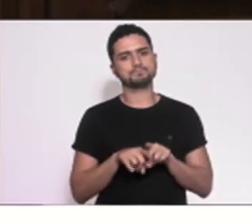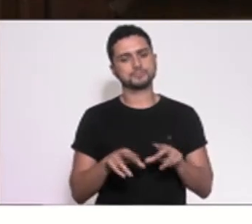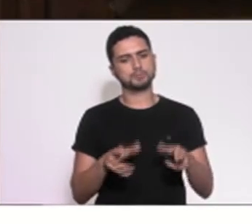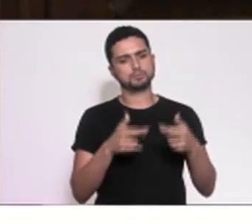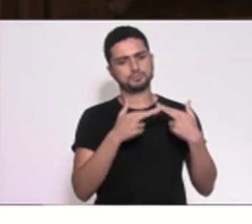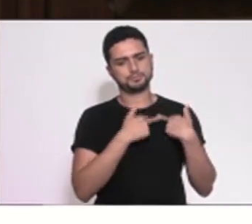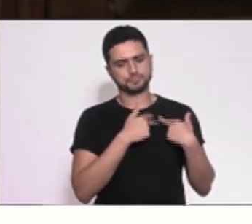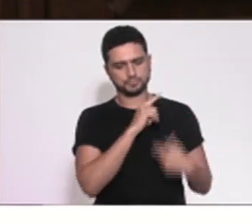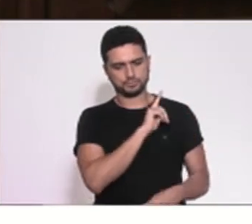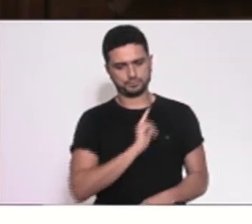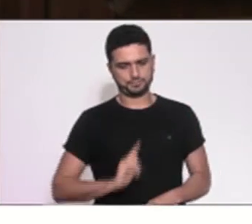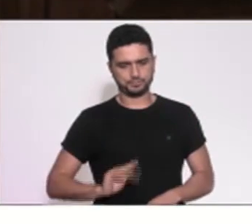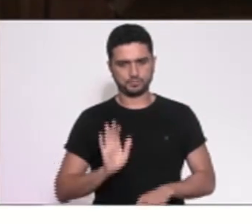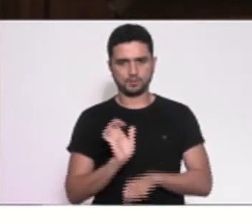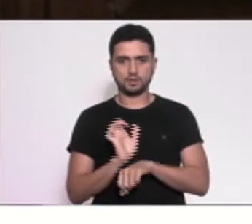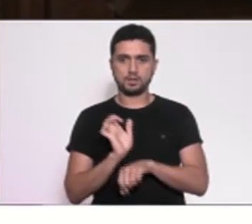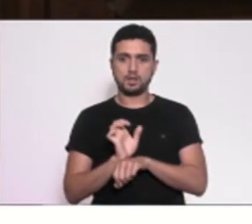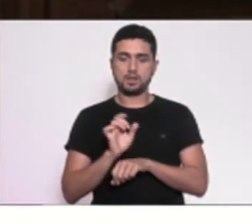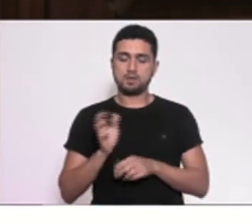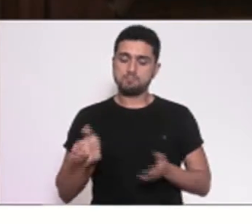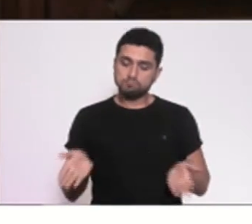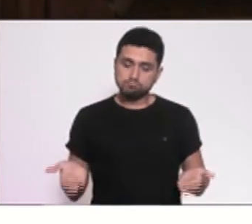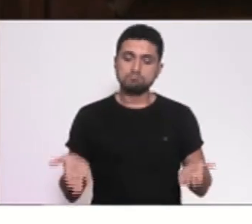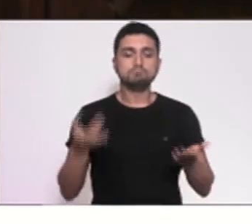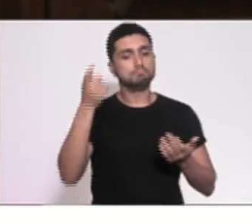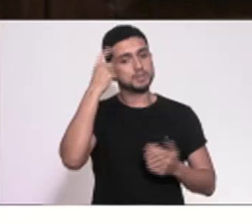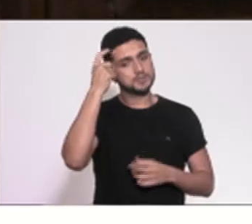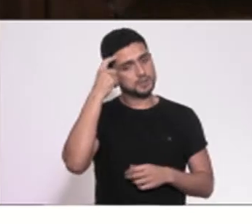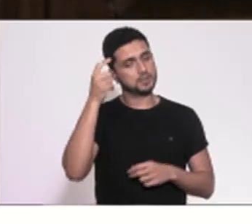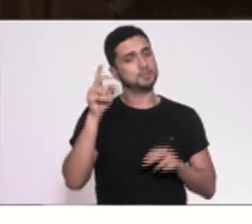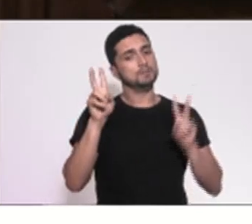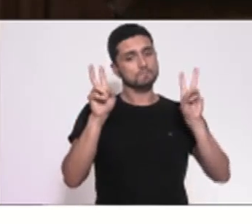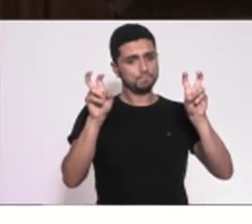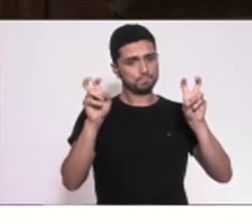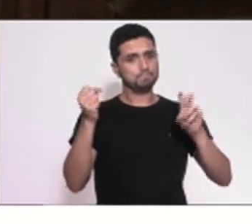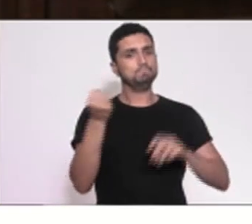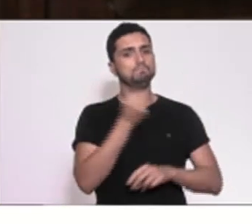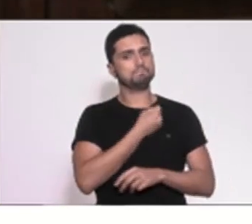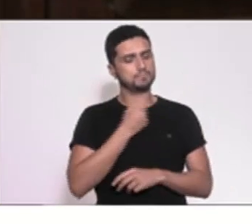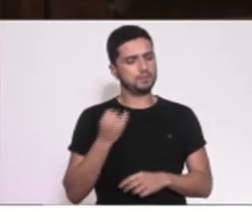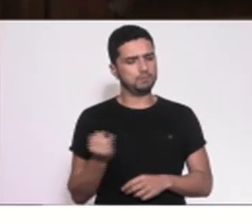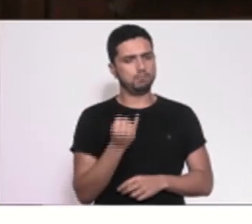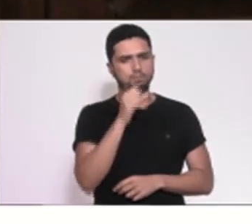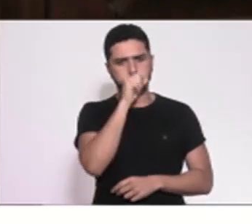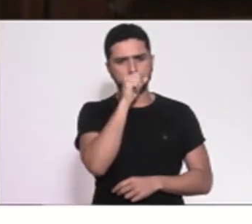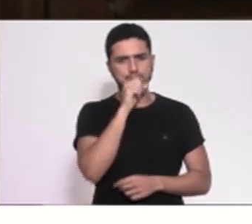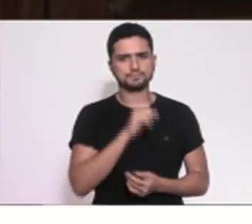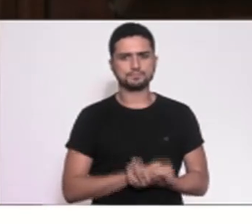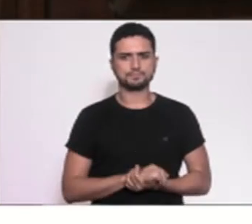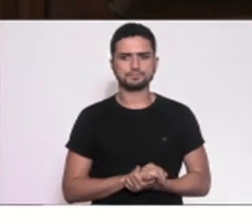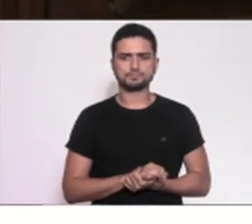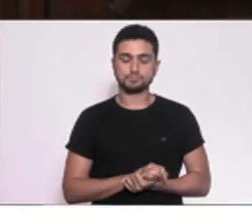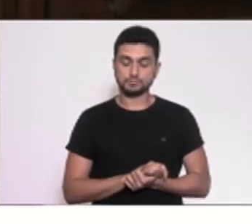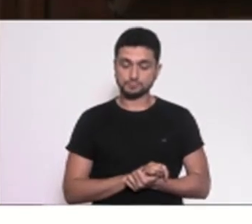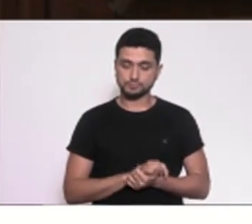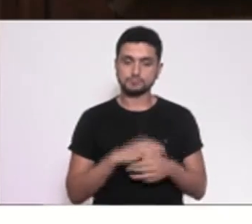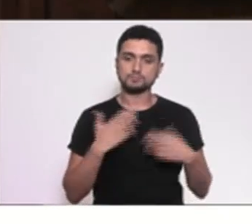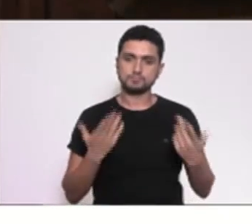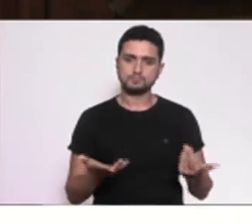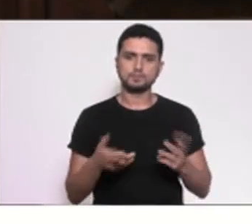do Estado a pensar nesse tema. Então, sem dúvida nenhuma, a gente vê todos os